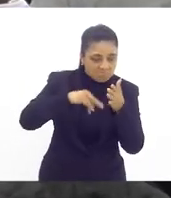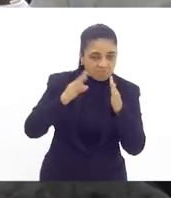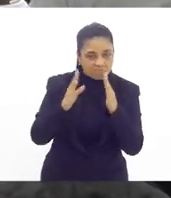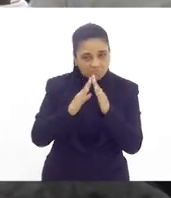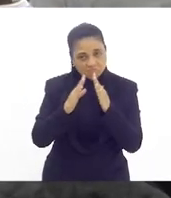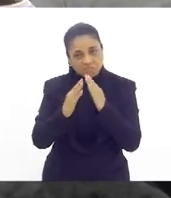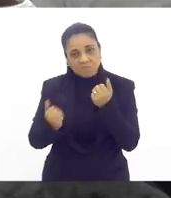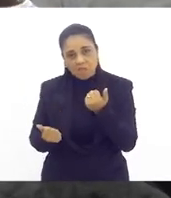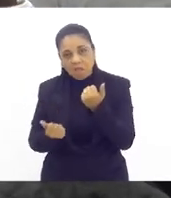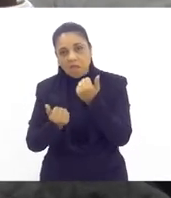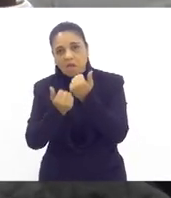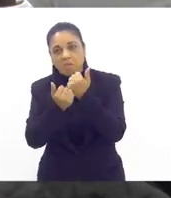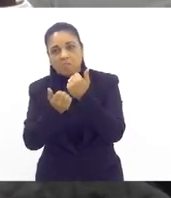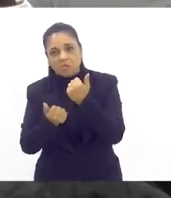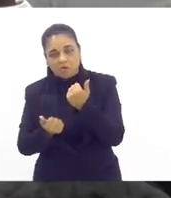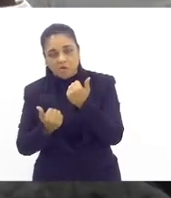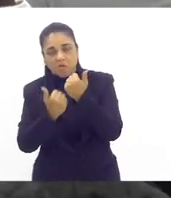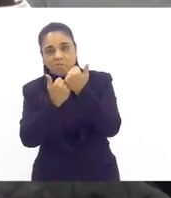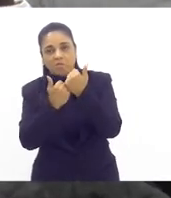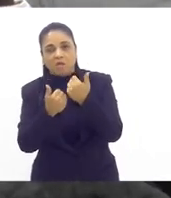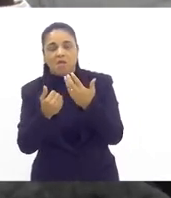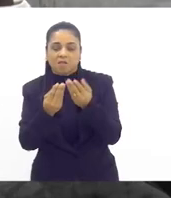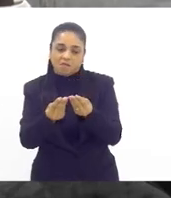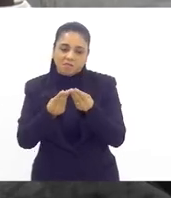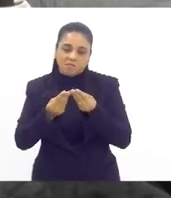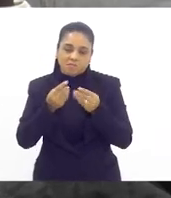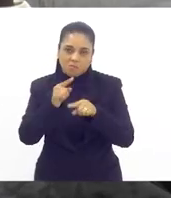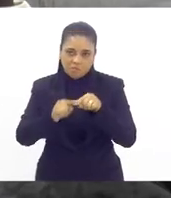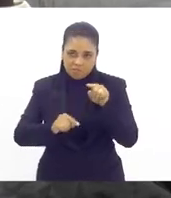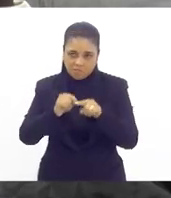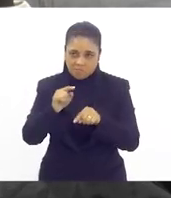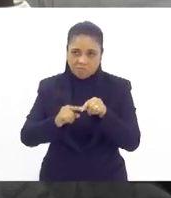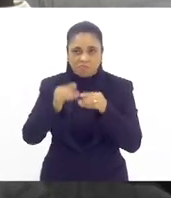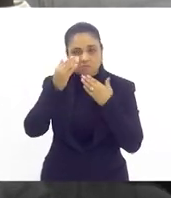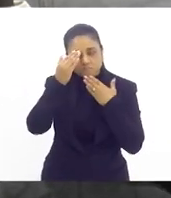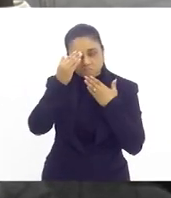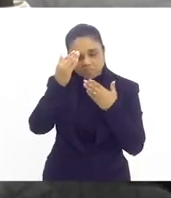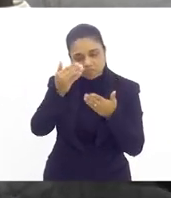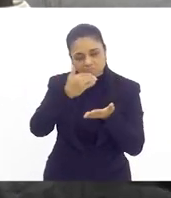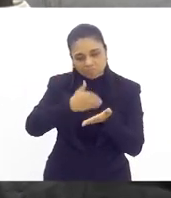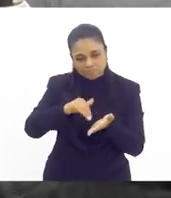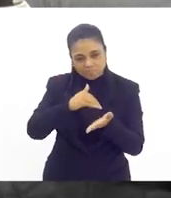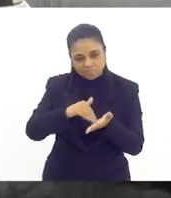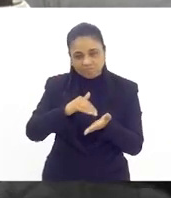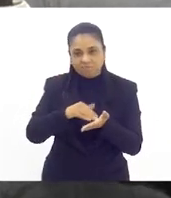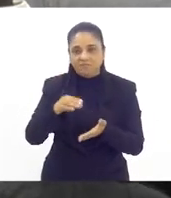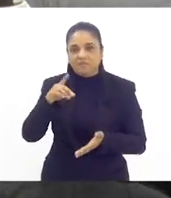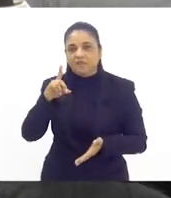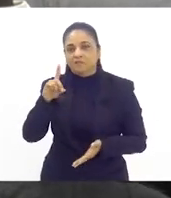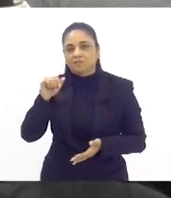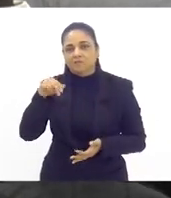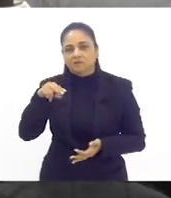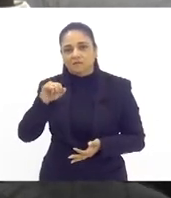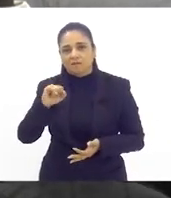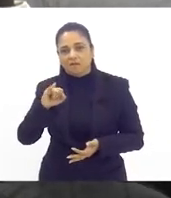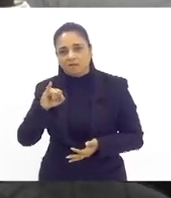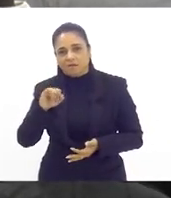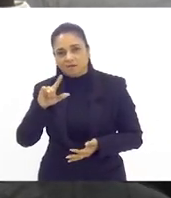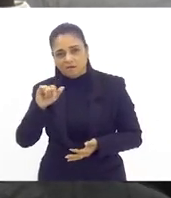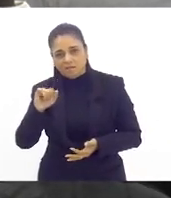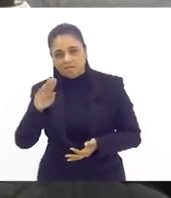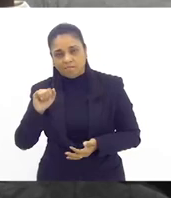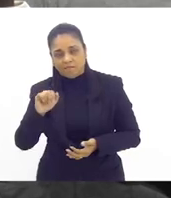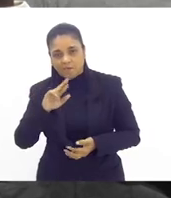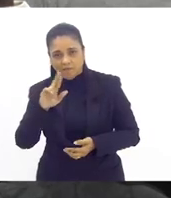apoiar e a é receber também aí o material Obrigado secretária Daniela Barros eu quero também